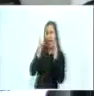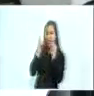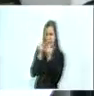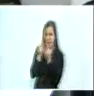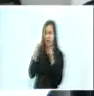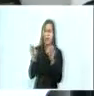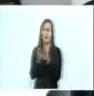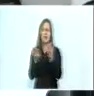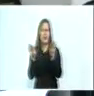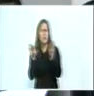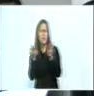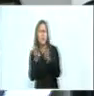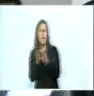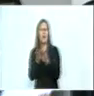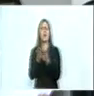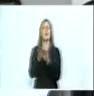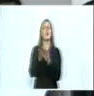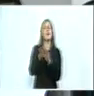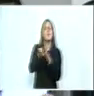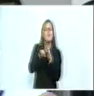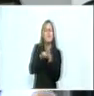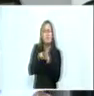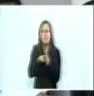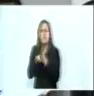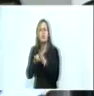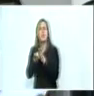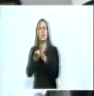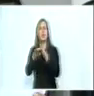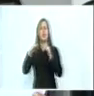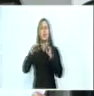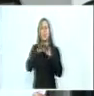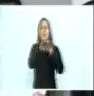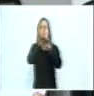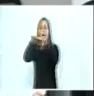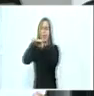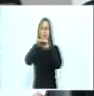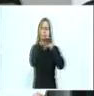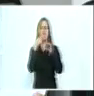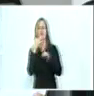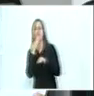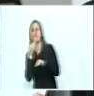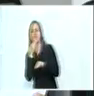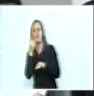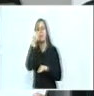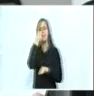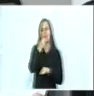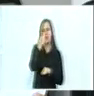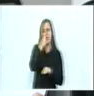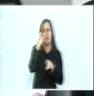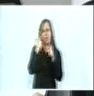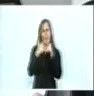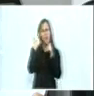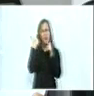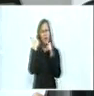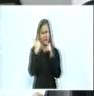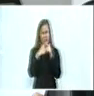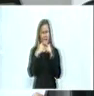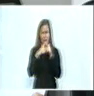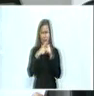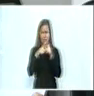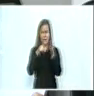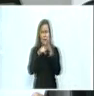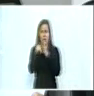como também na busca de igualdade entre homens e mulheres. Isto porque, em razão das